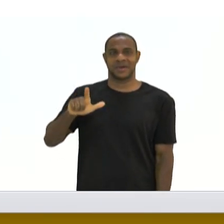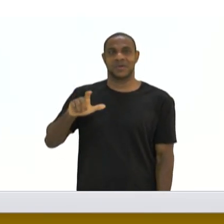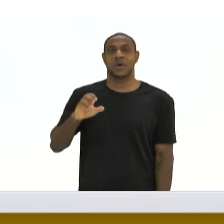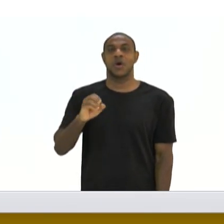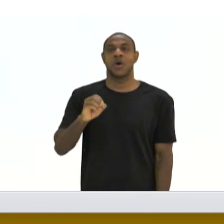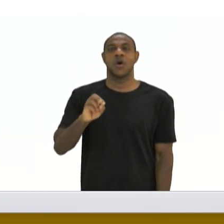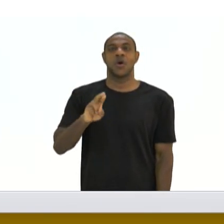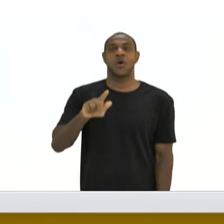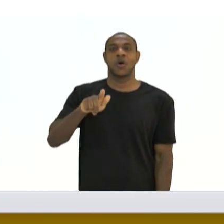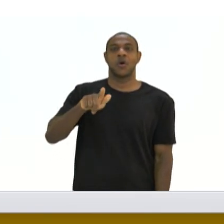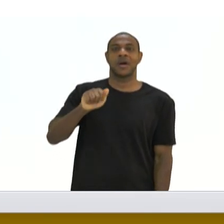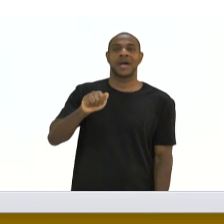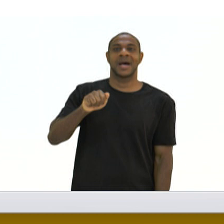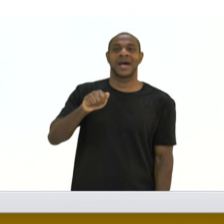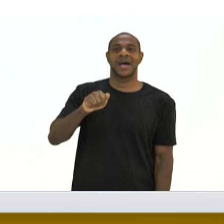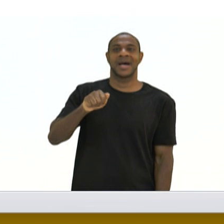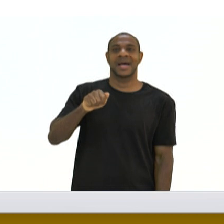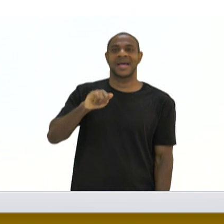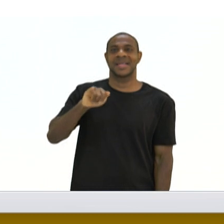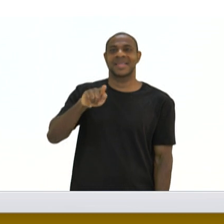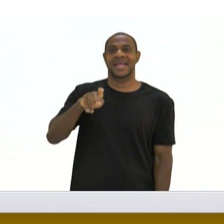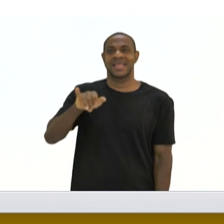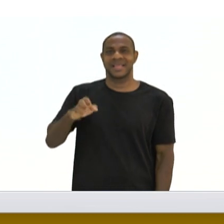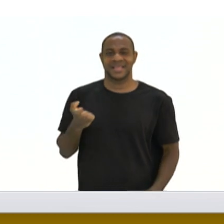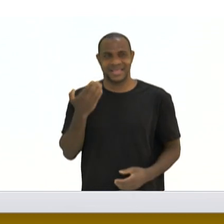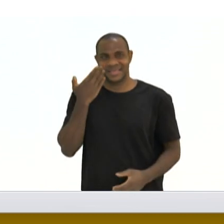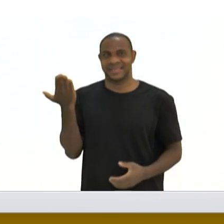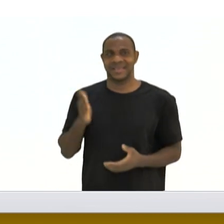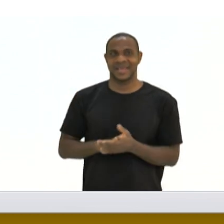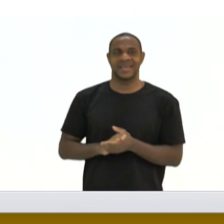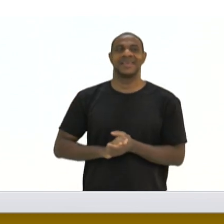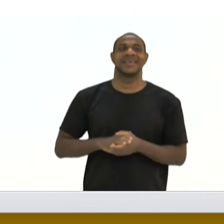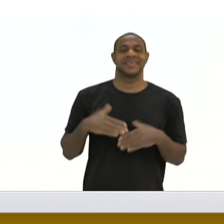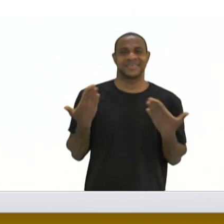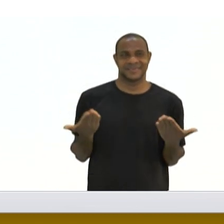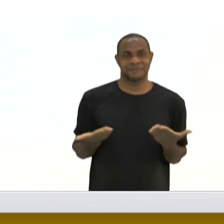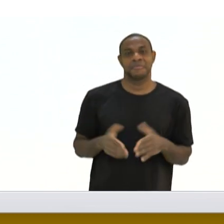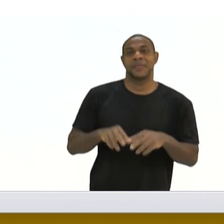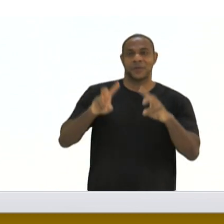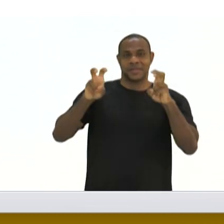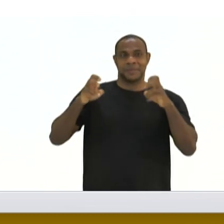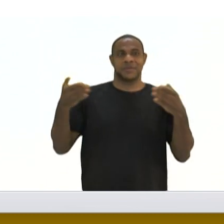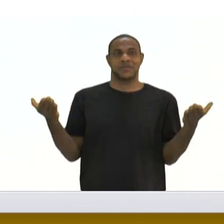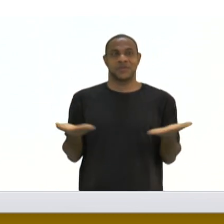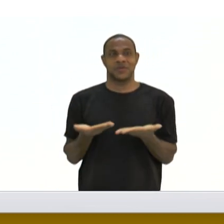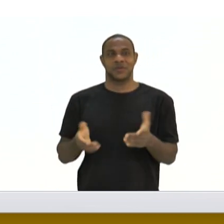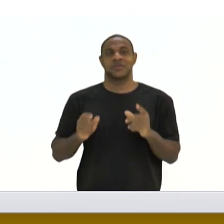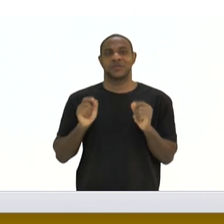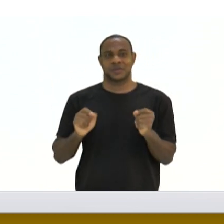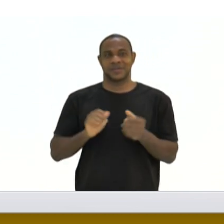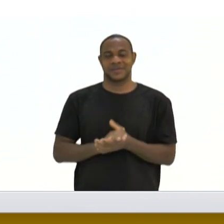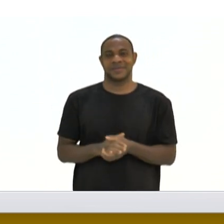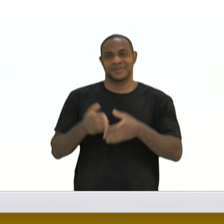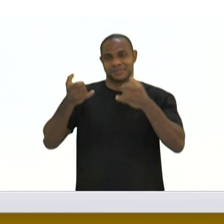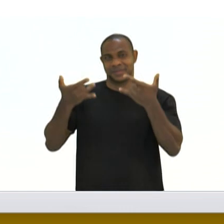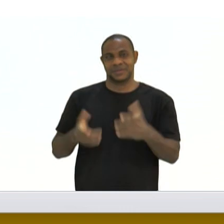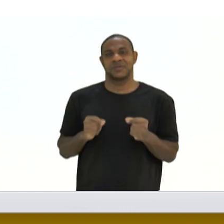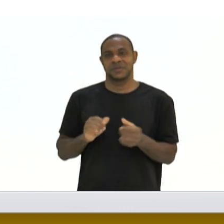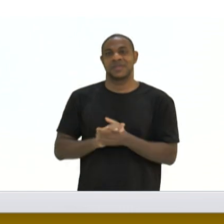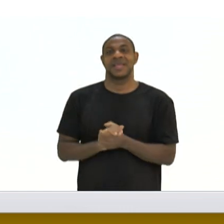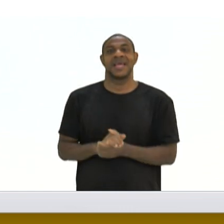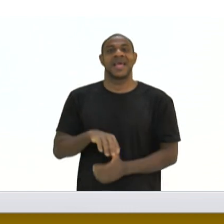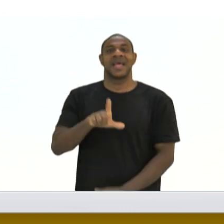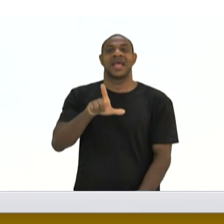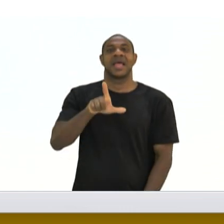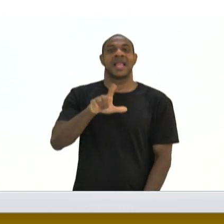uma profissão que está em alta no mercado de trabalho tá o tema de hoje nós vamos tratar sobre